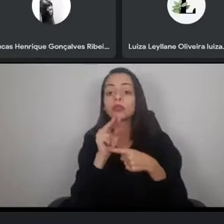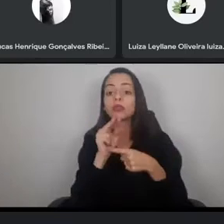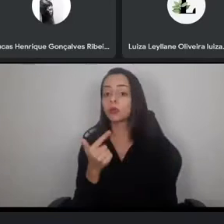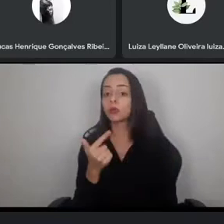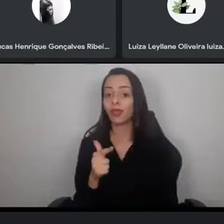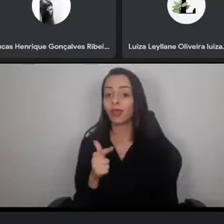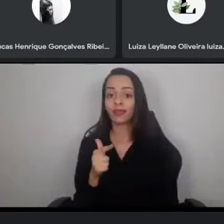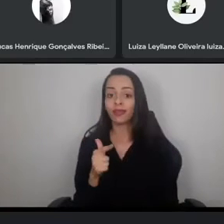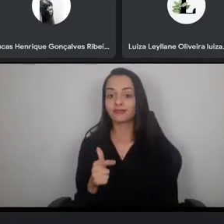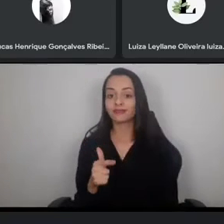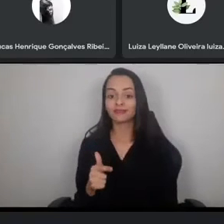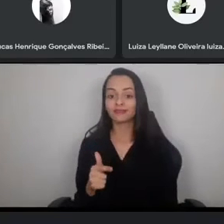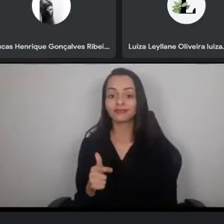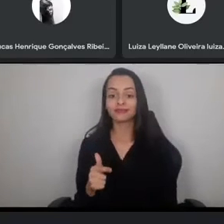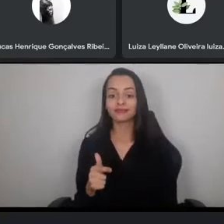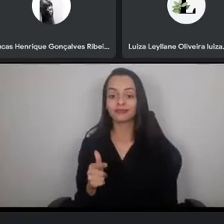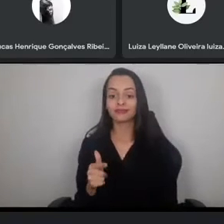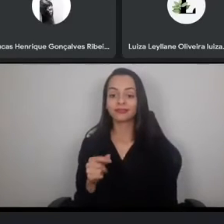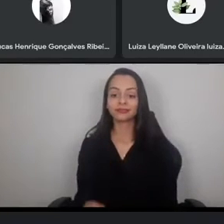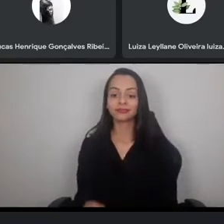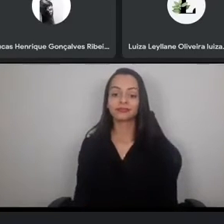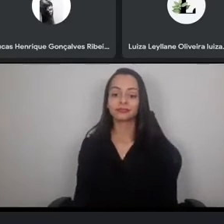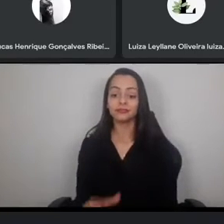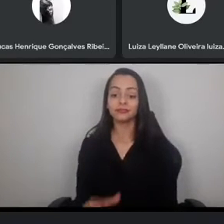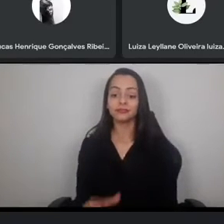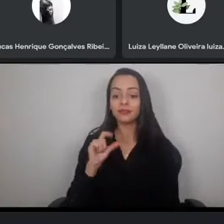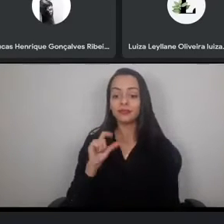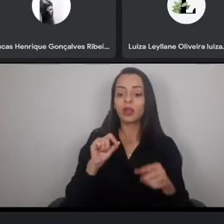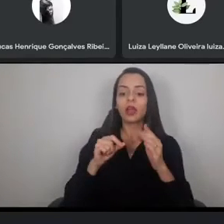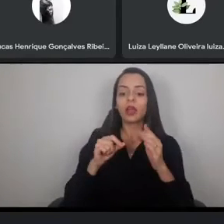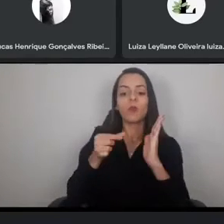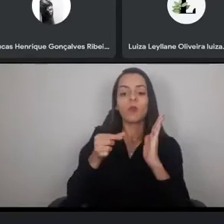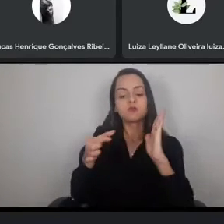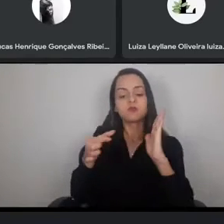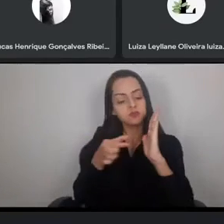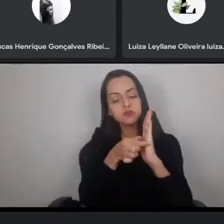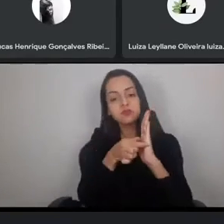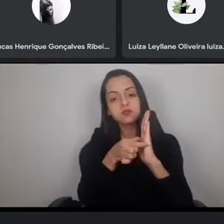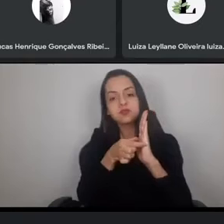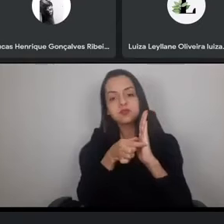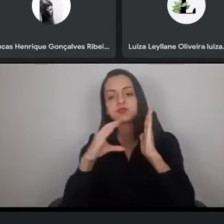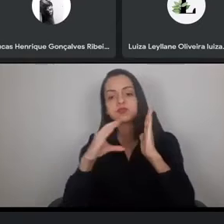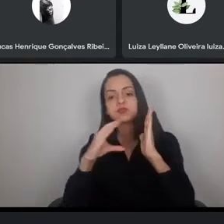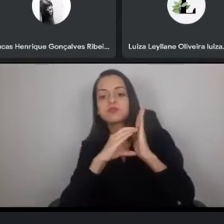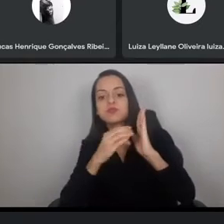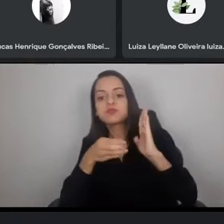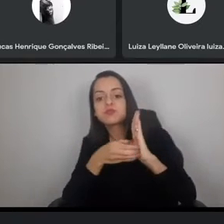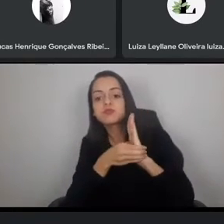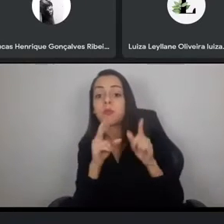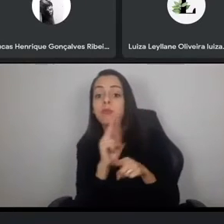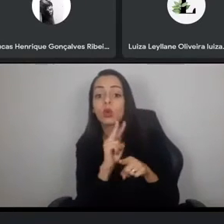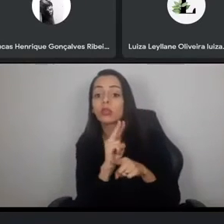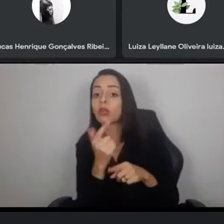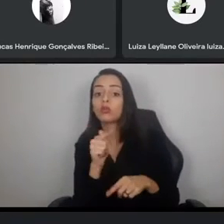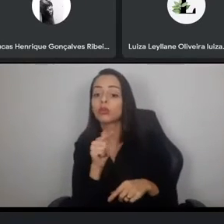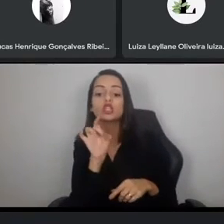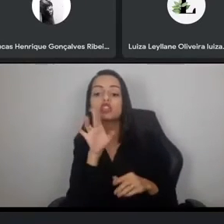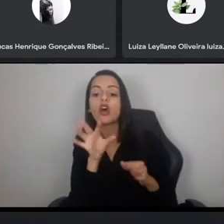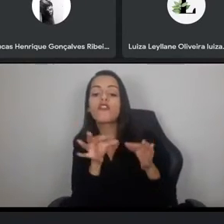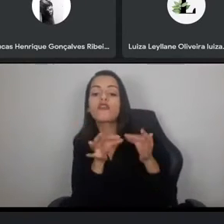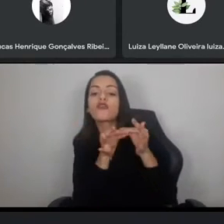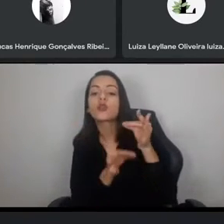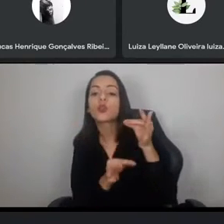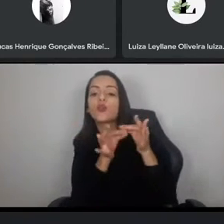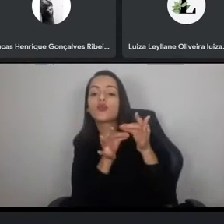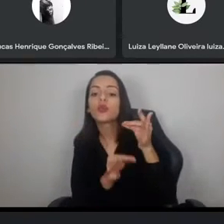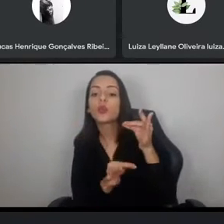necessária, não tem a tampa necessária, porque com esses fios expostos, se eu vir